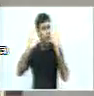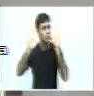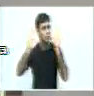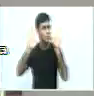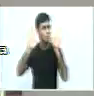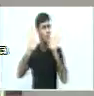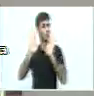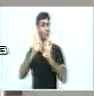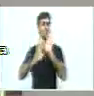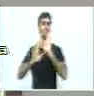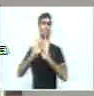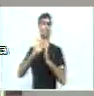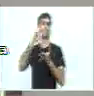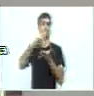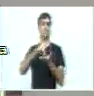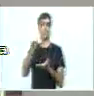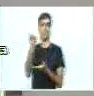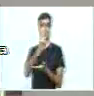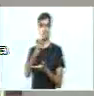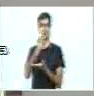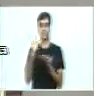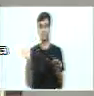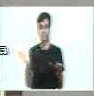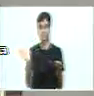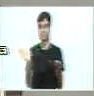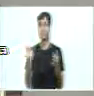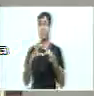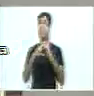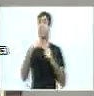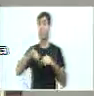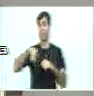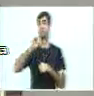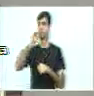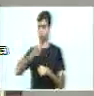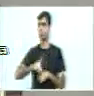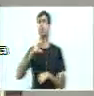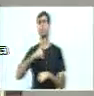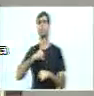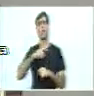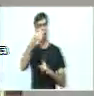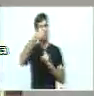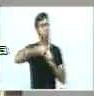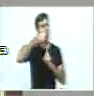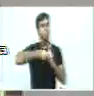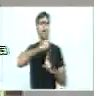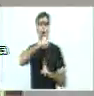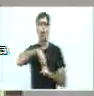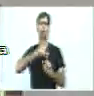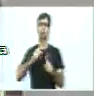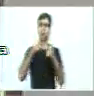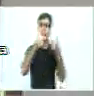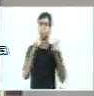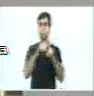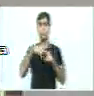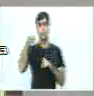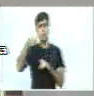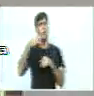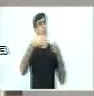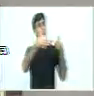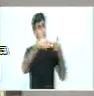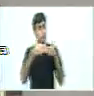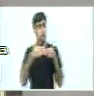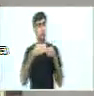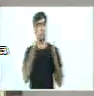não mostra que realmente não está tendo transparência. Então, é um direito nosso de fazer essa cobrança, é um direito do vereador pedir